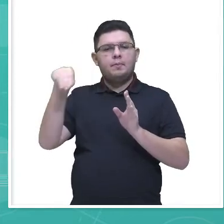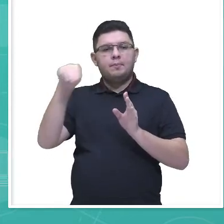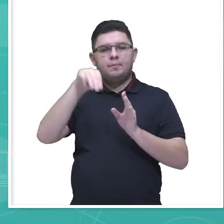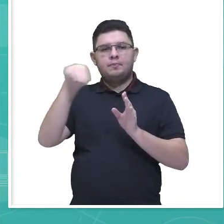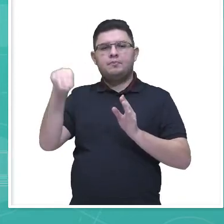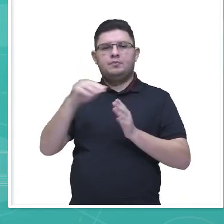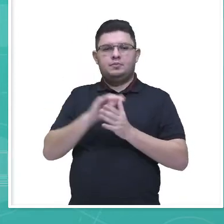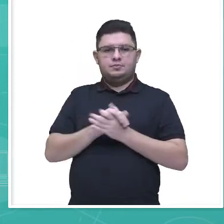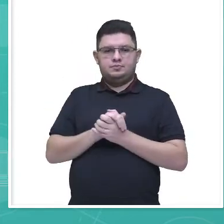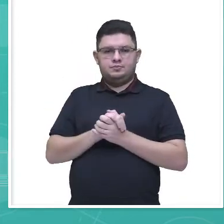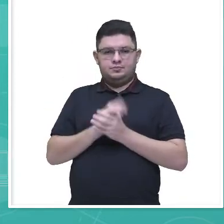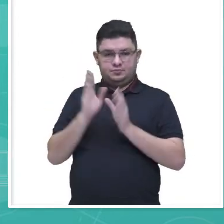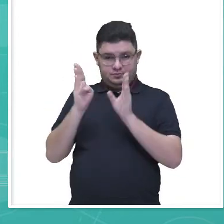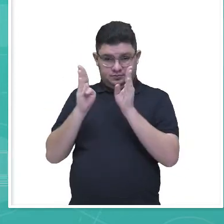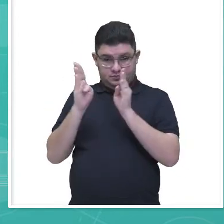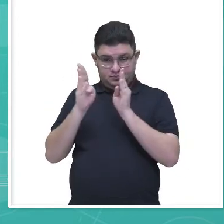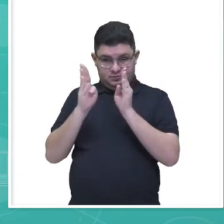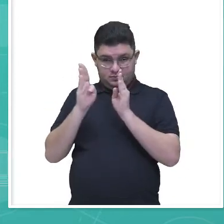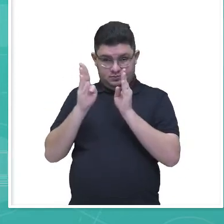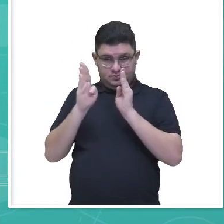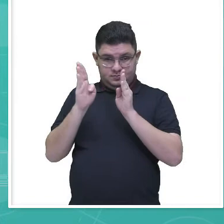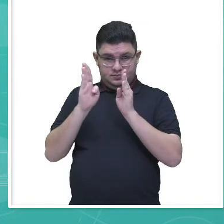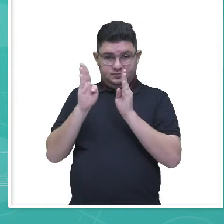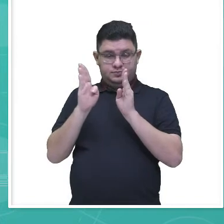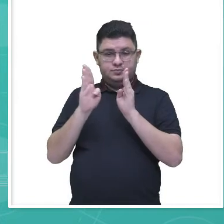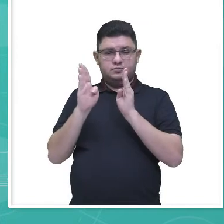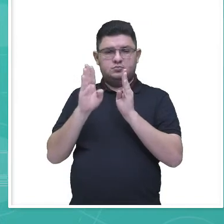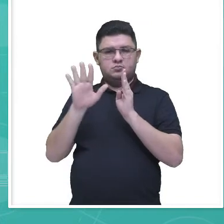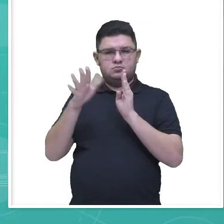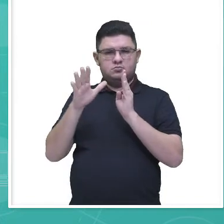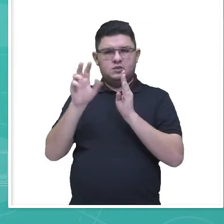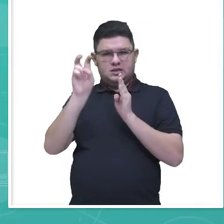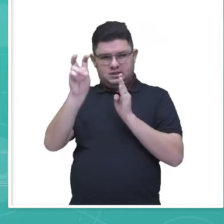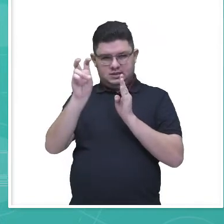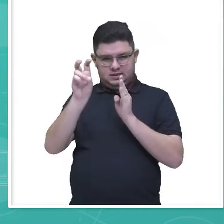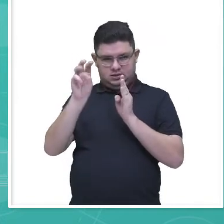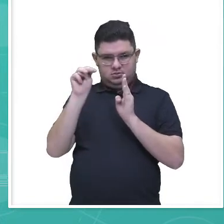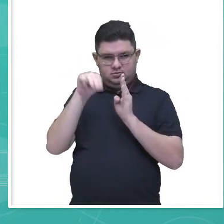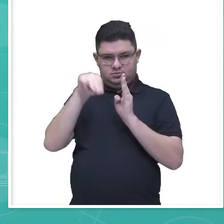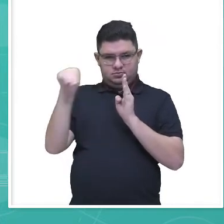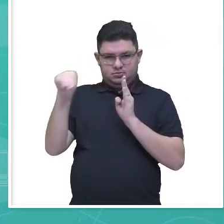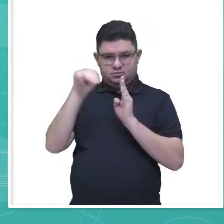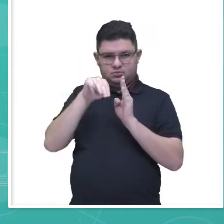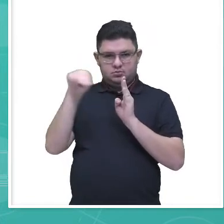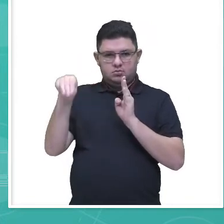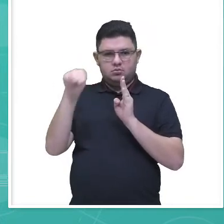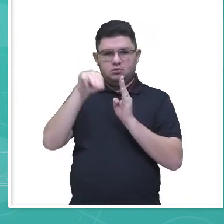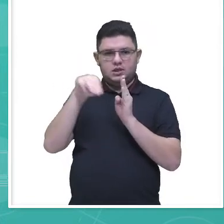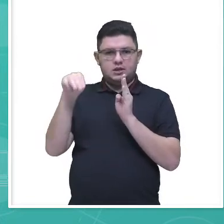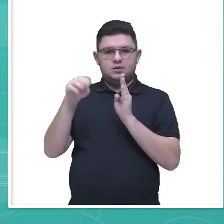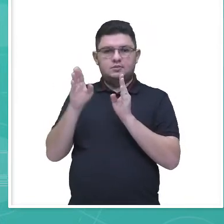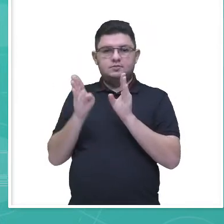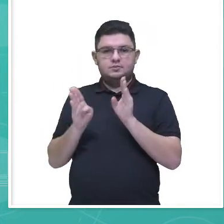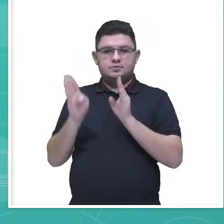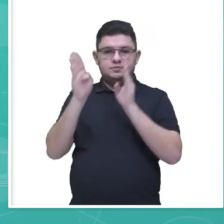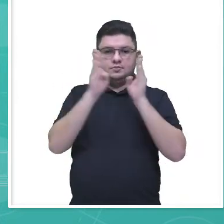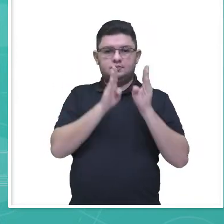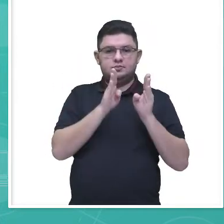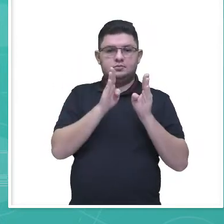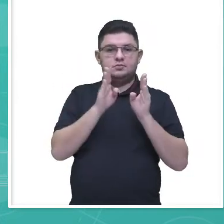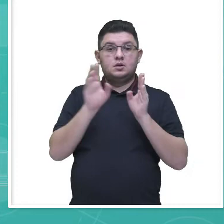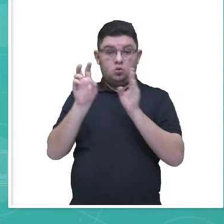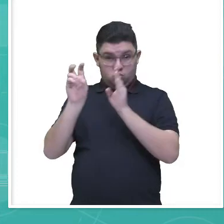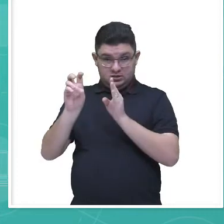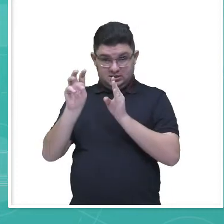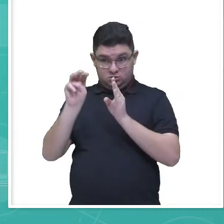que corresponde a 5, né? Aqui a gente tem a metade de 1 centímetro, ó.